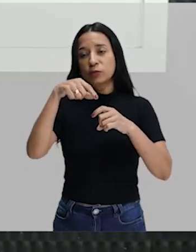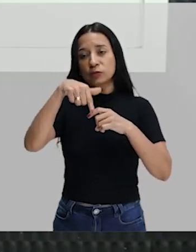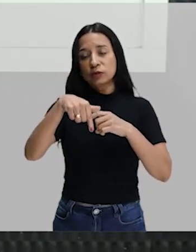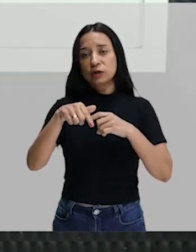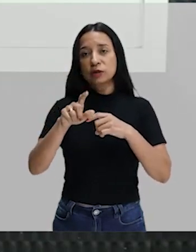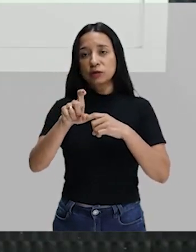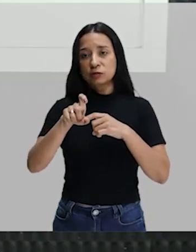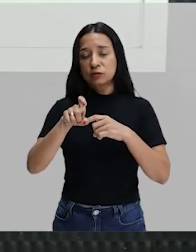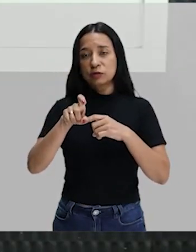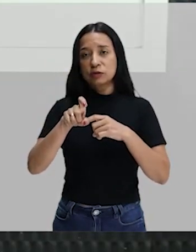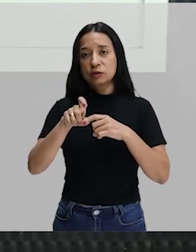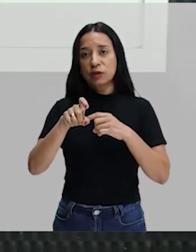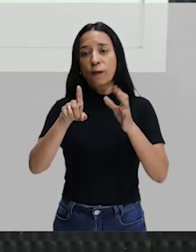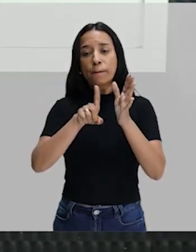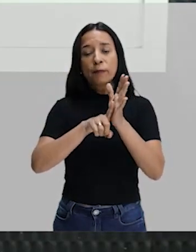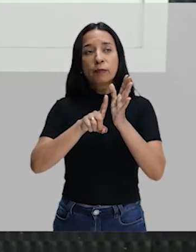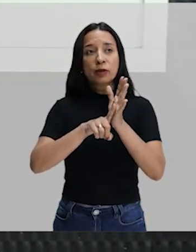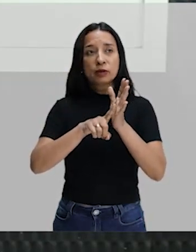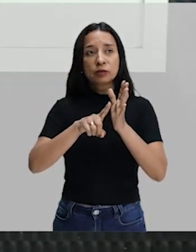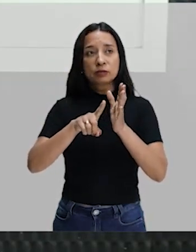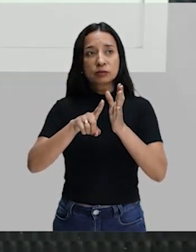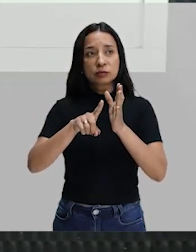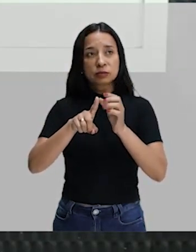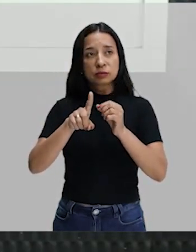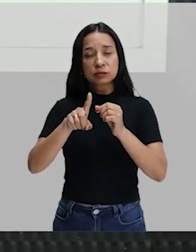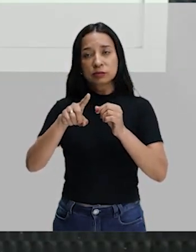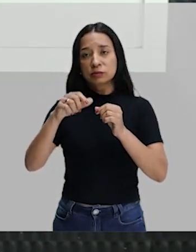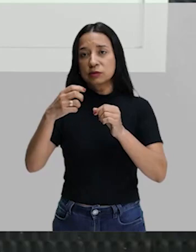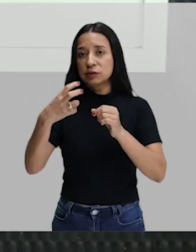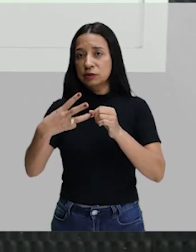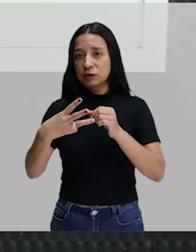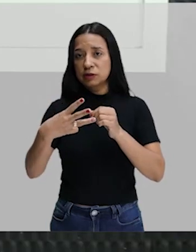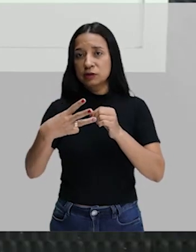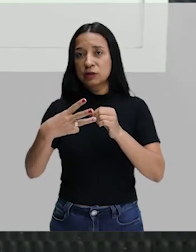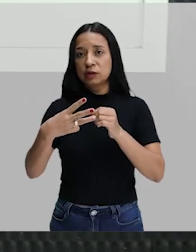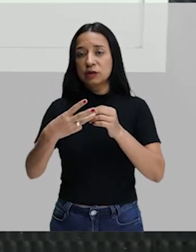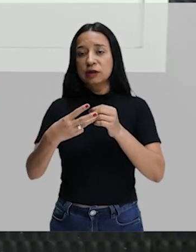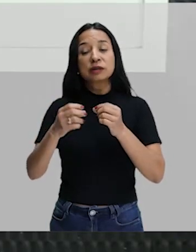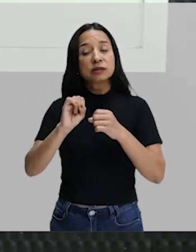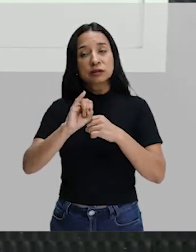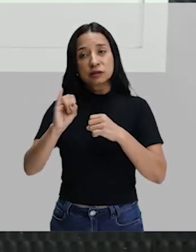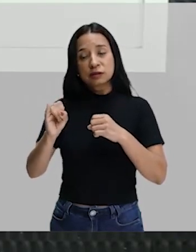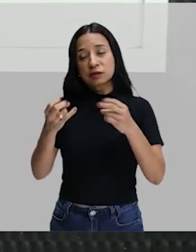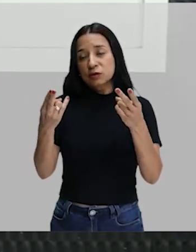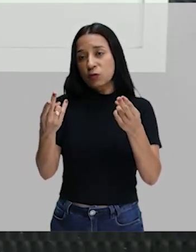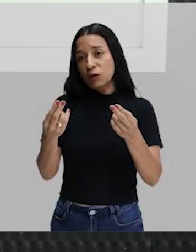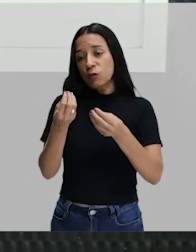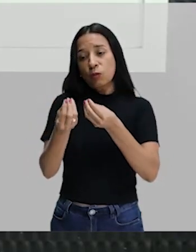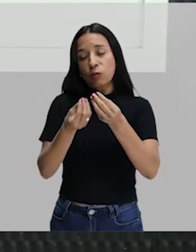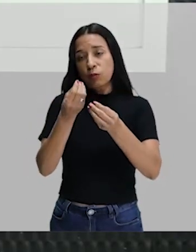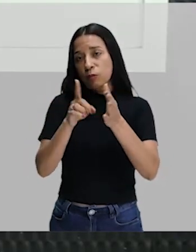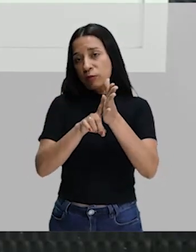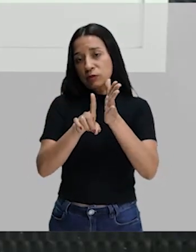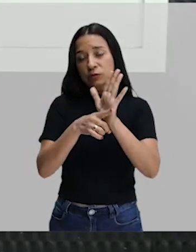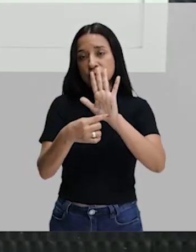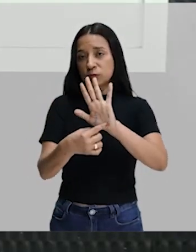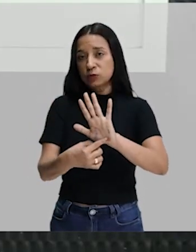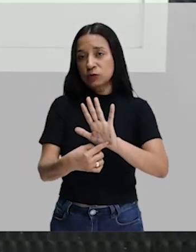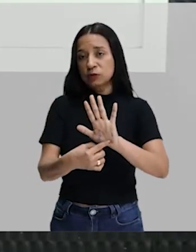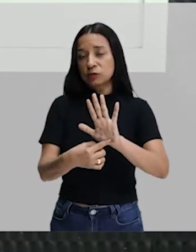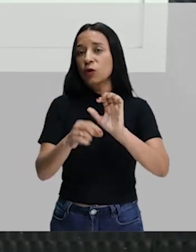mais 3. Ora, se eles são idênticos, como a questão está me dizendo, então eu posso dizer que